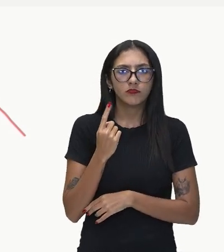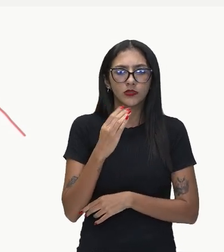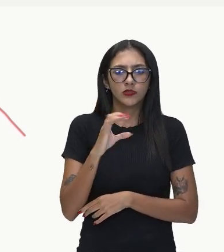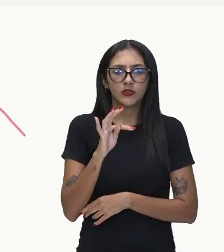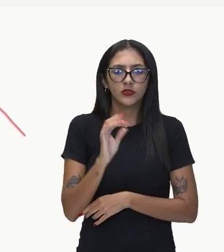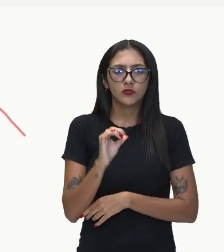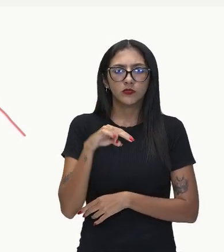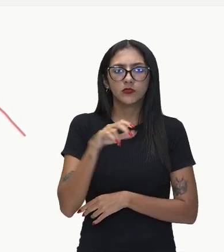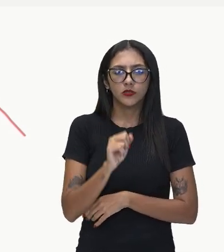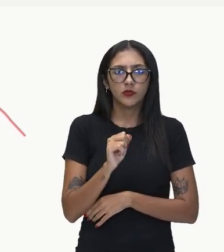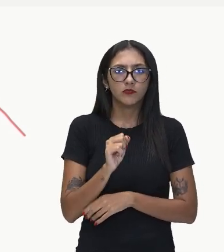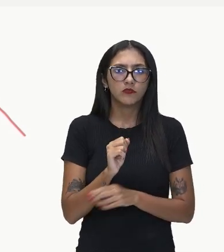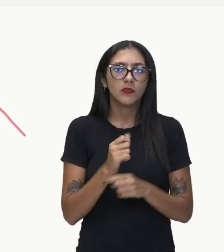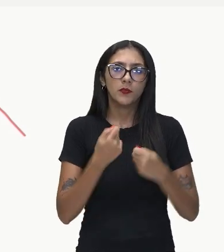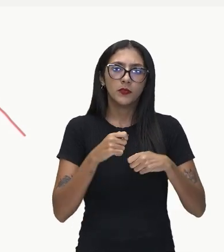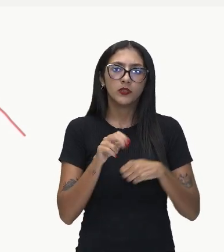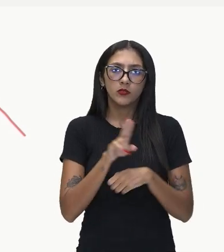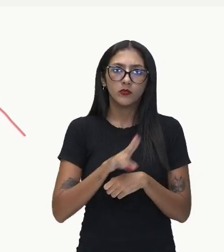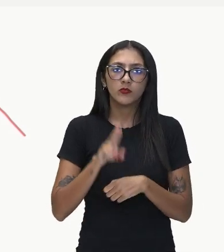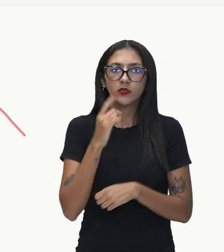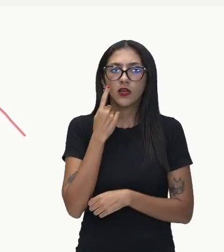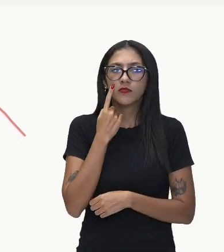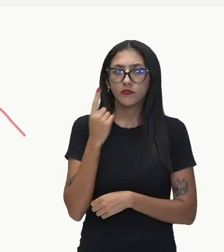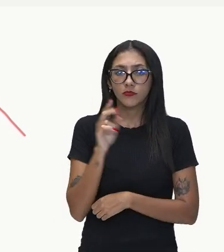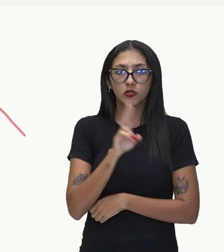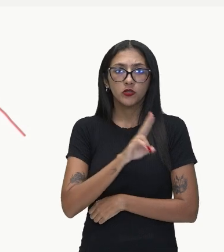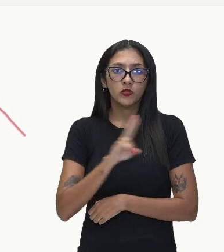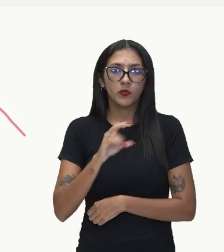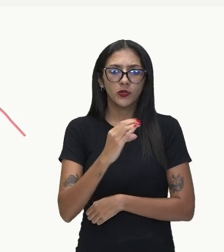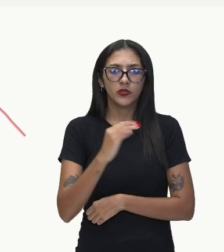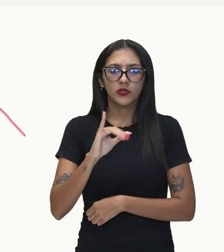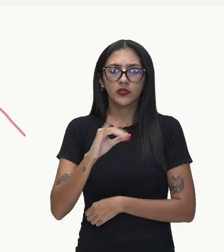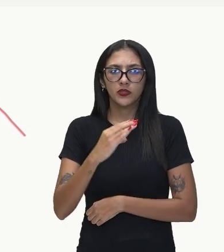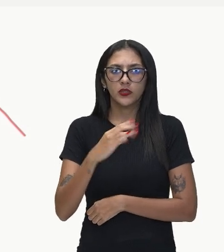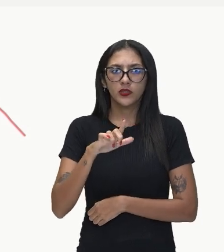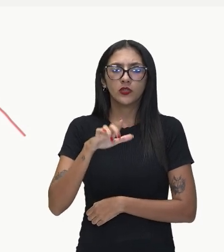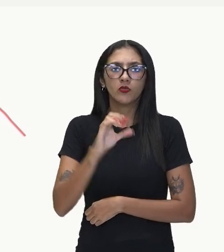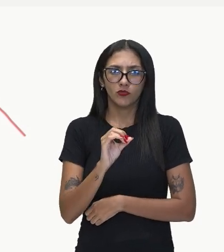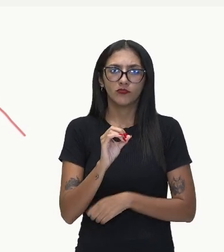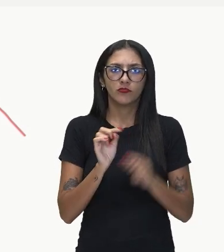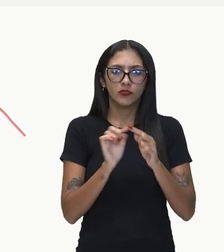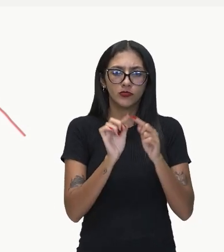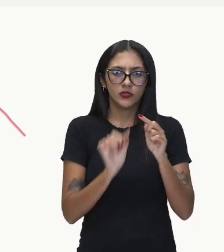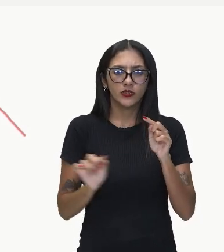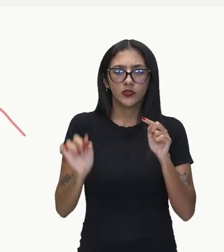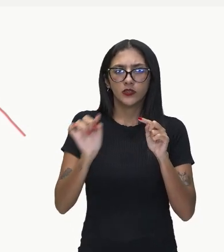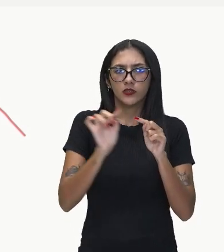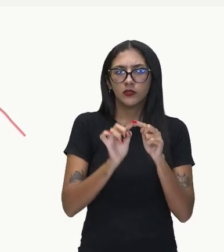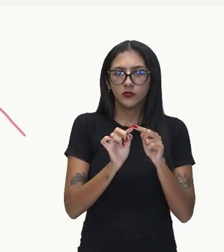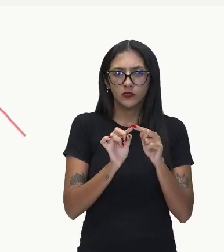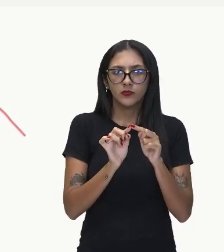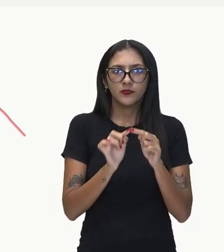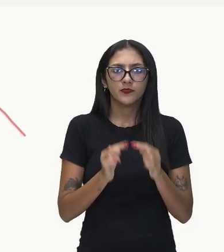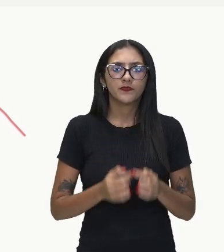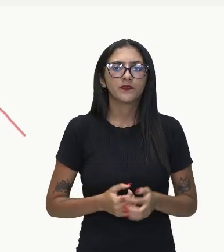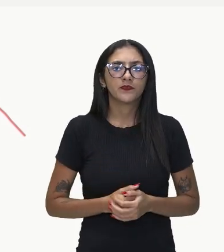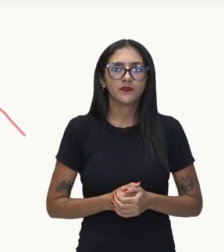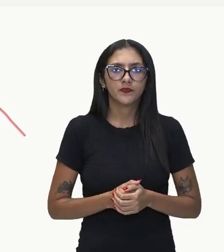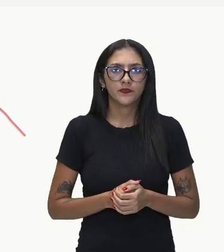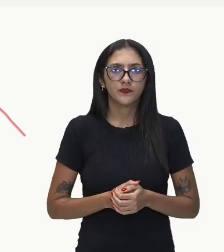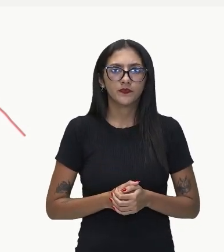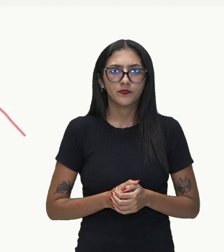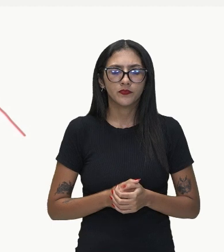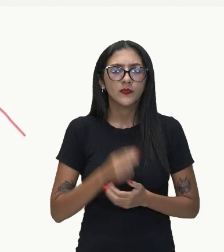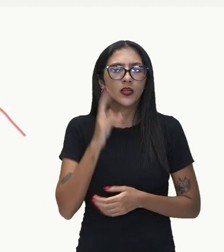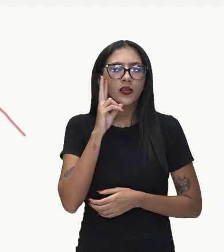utilizar o prenome ciclo, tá? E aí você utiliza as 3